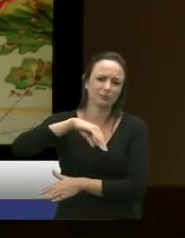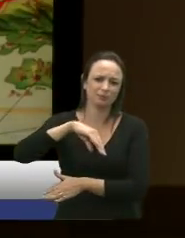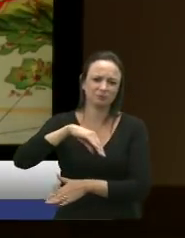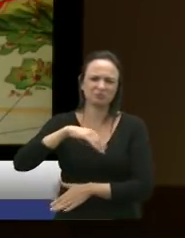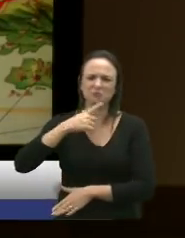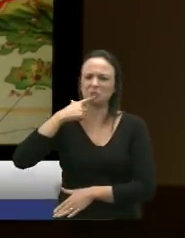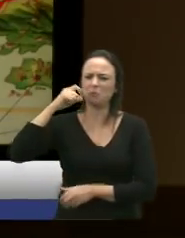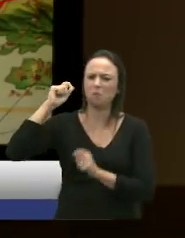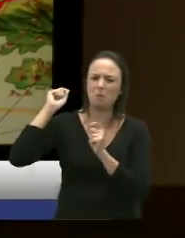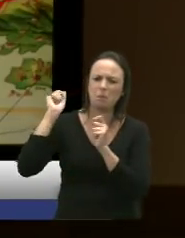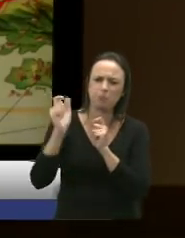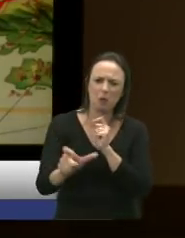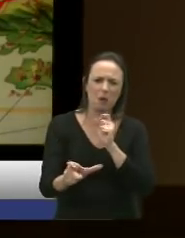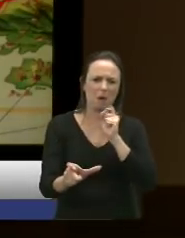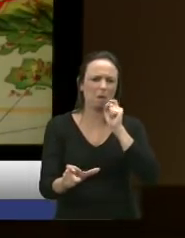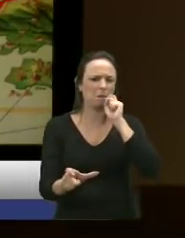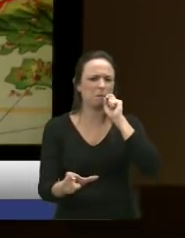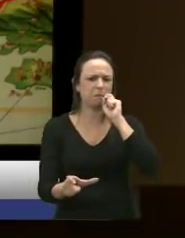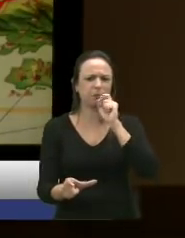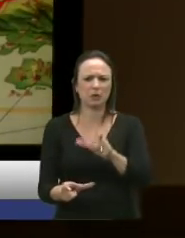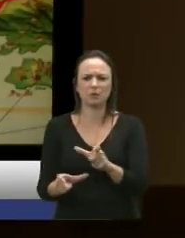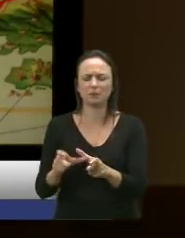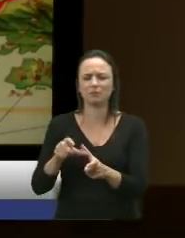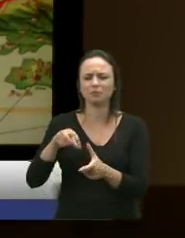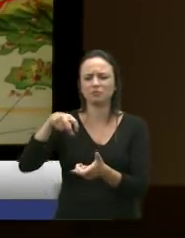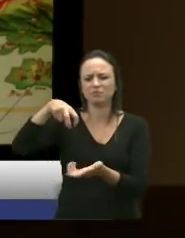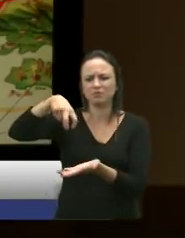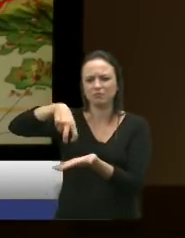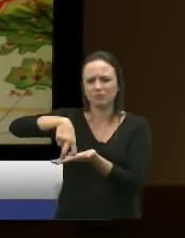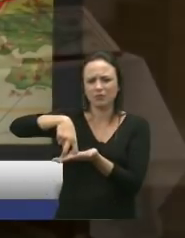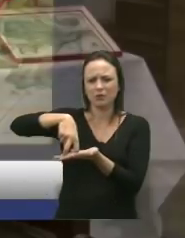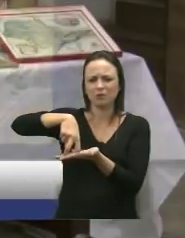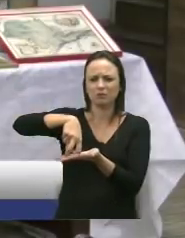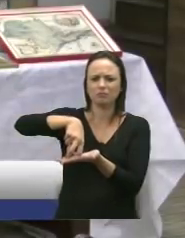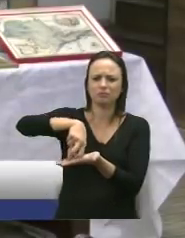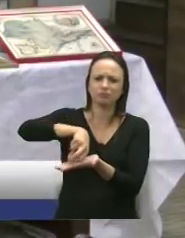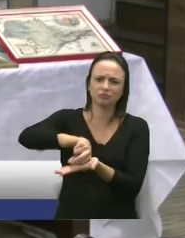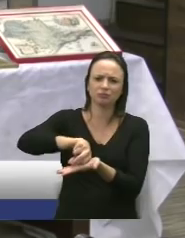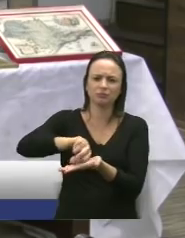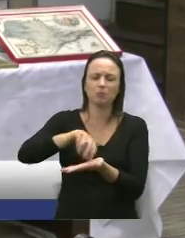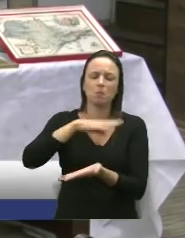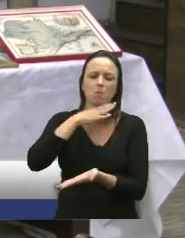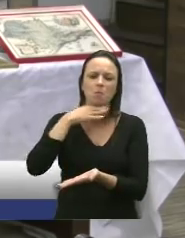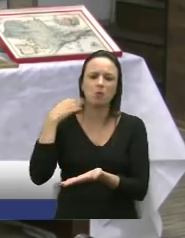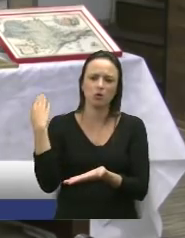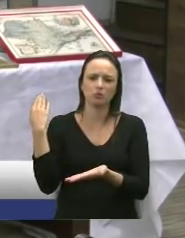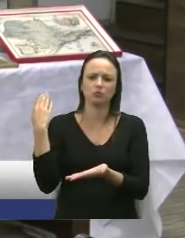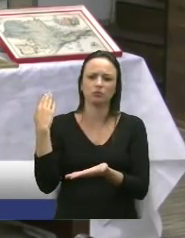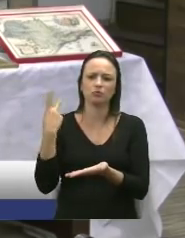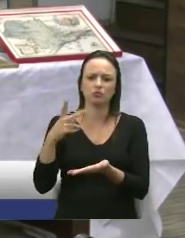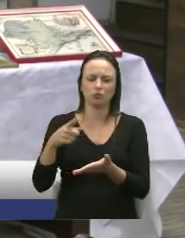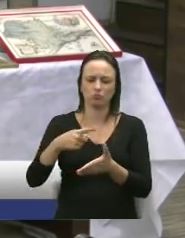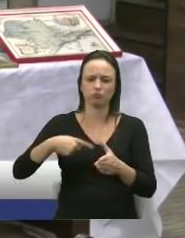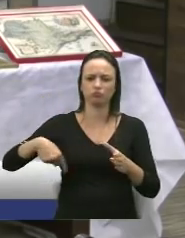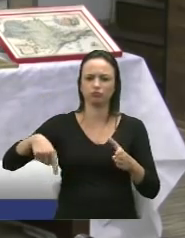Xingou e ele ficou lá caído, morto, na cova aberta.